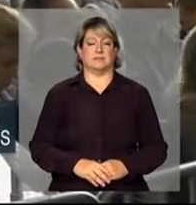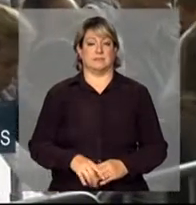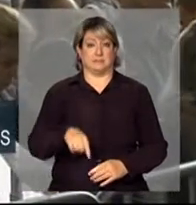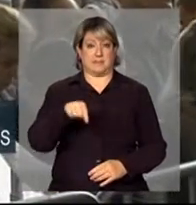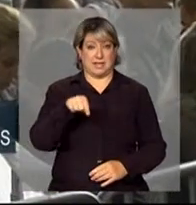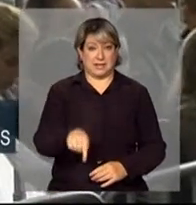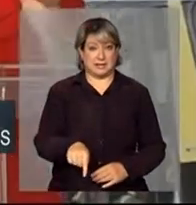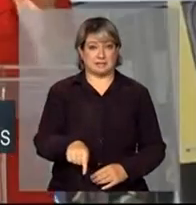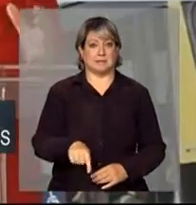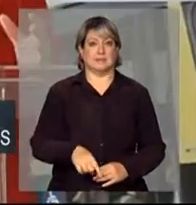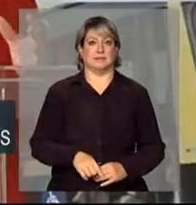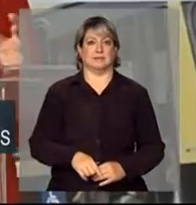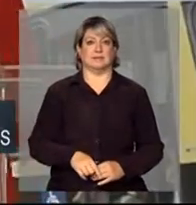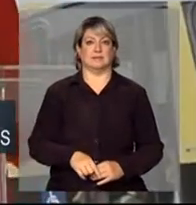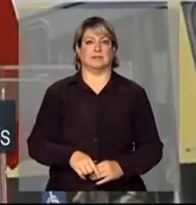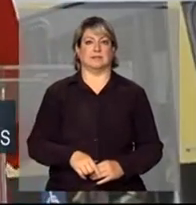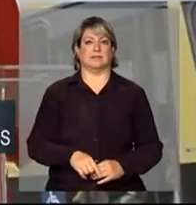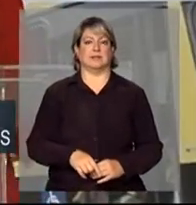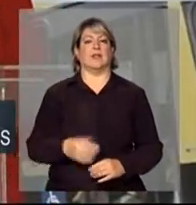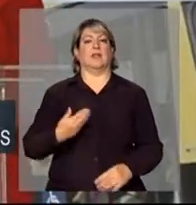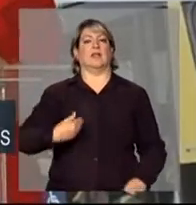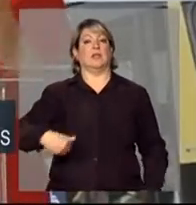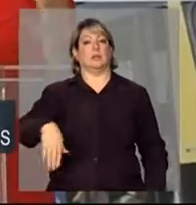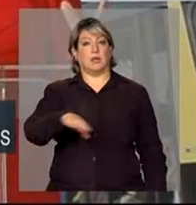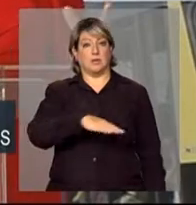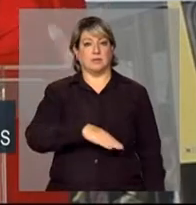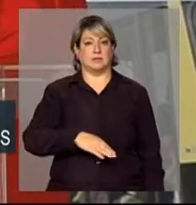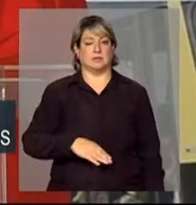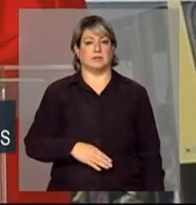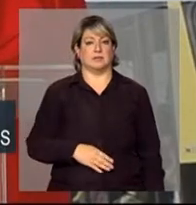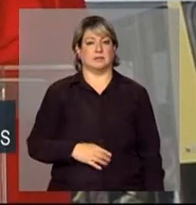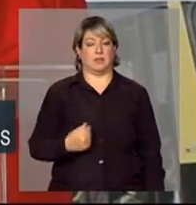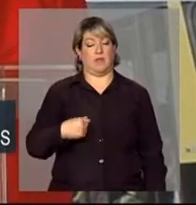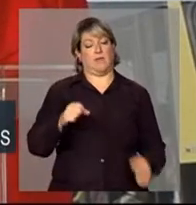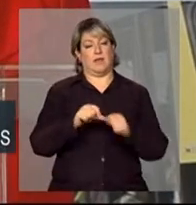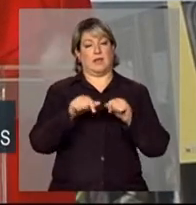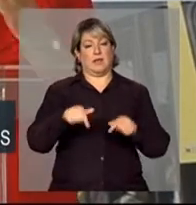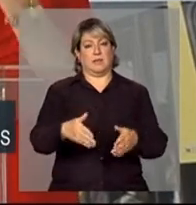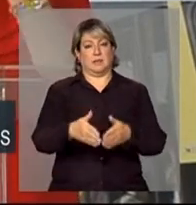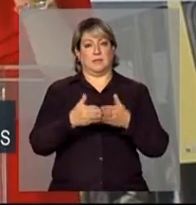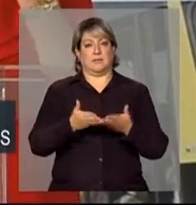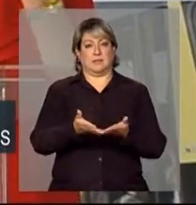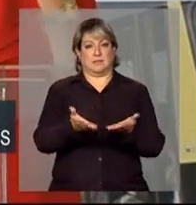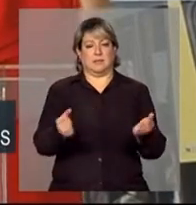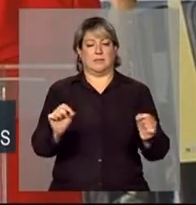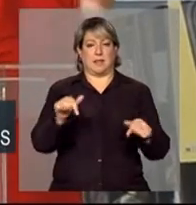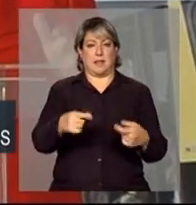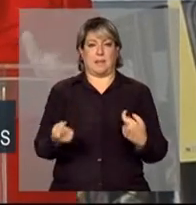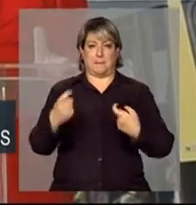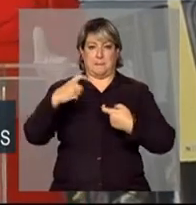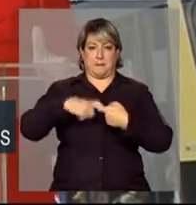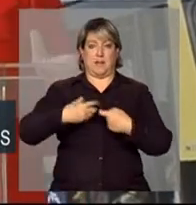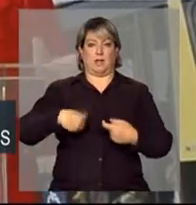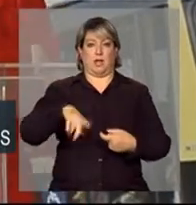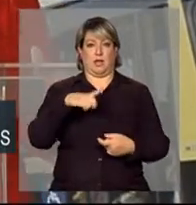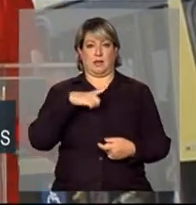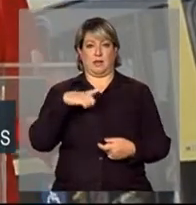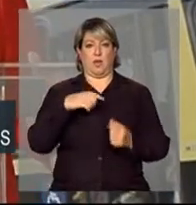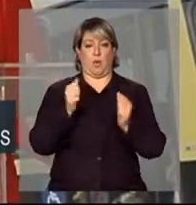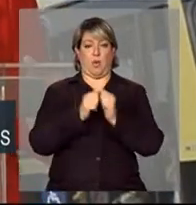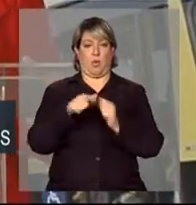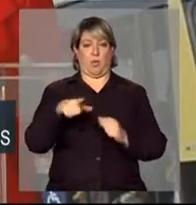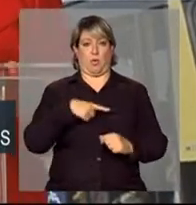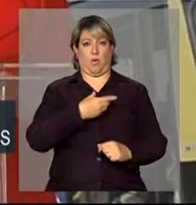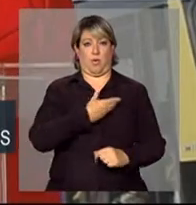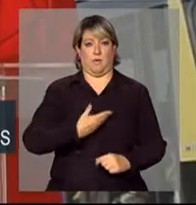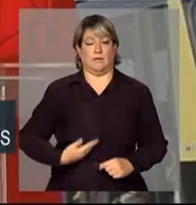Esse, obviamente, nós faço aqui um apelo a essa parceria que temos com o governador no